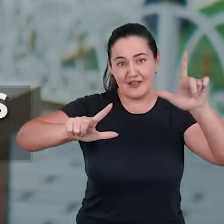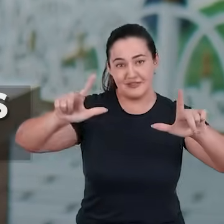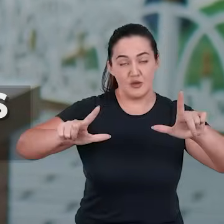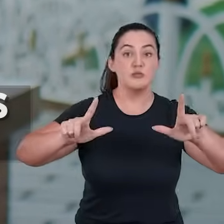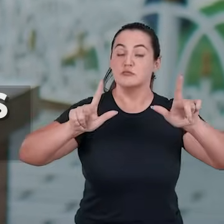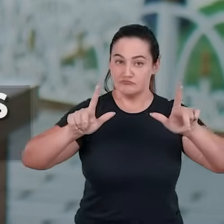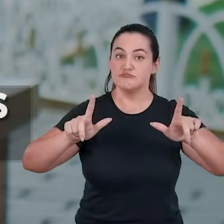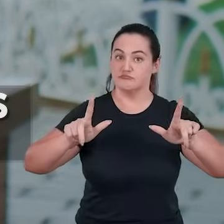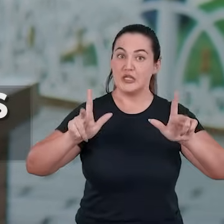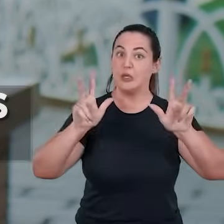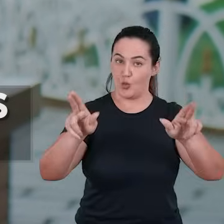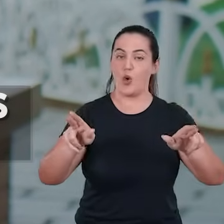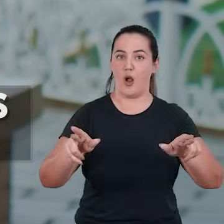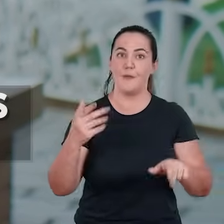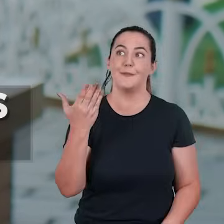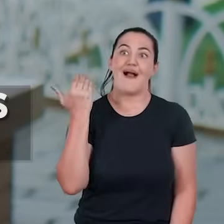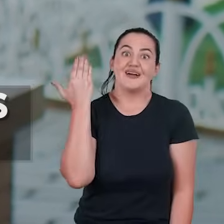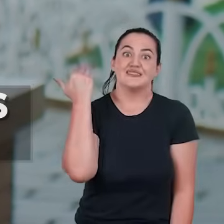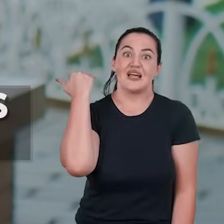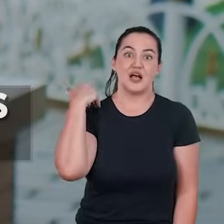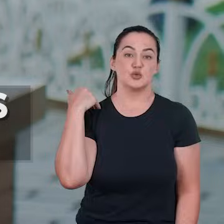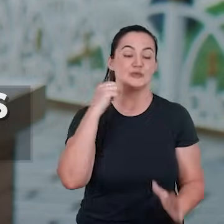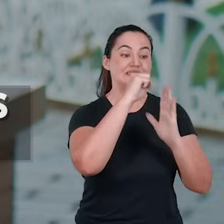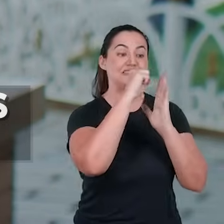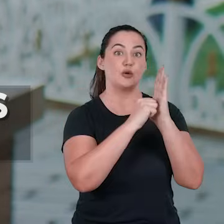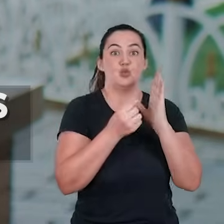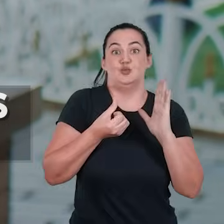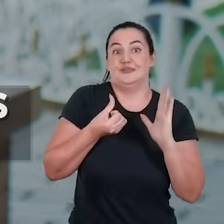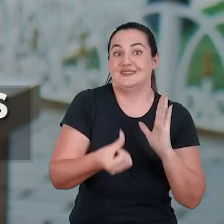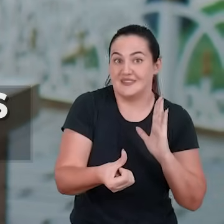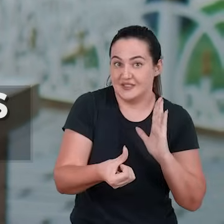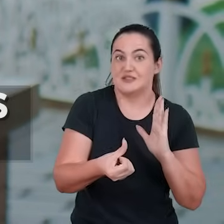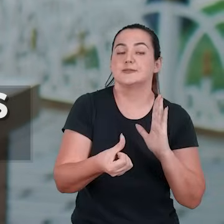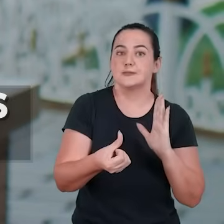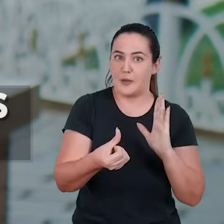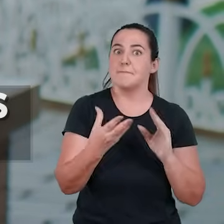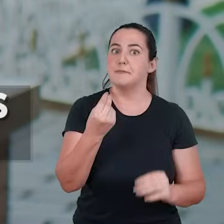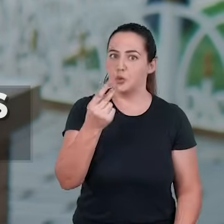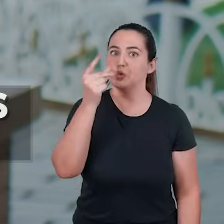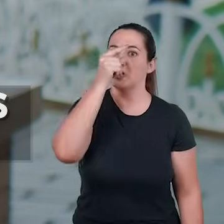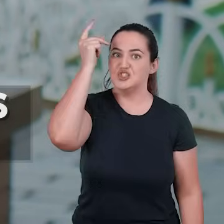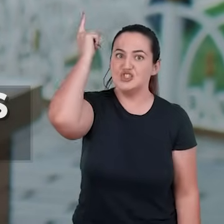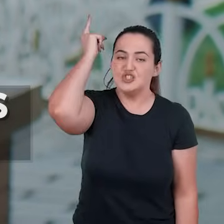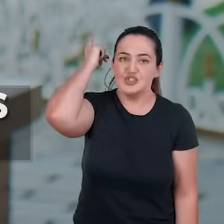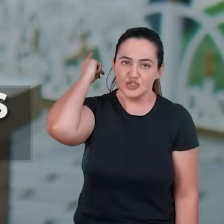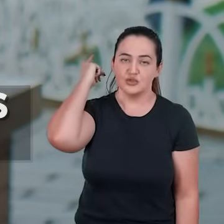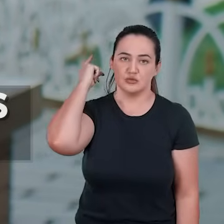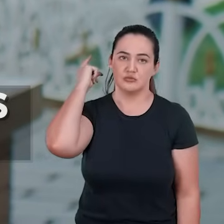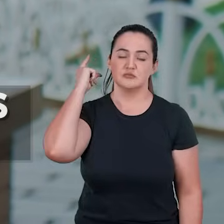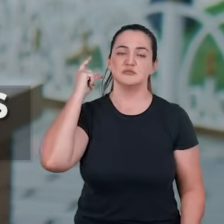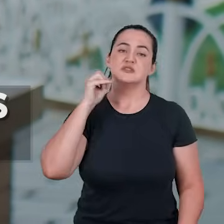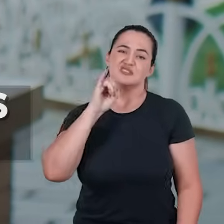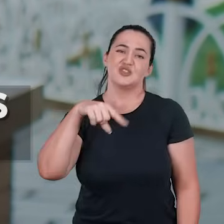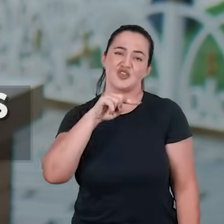século que estamos. Mas eu estou falando do 6º século, coisas muito antigas. Na verdade, se nós tivermos